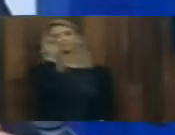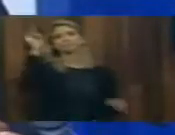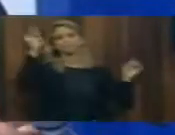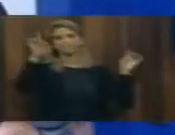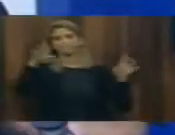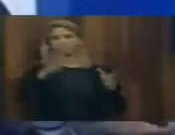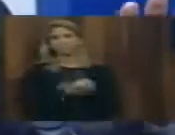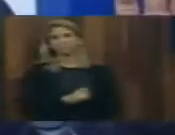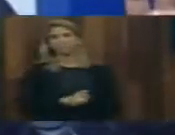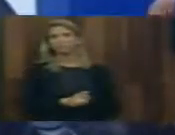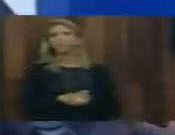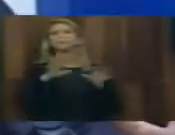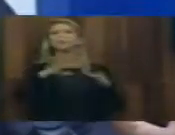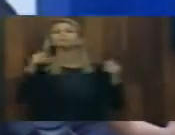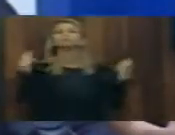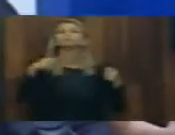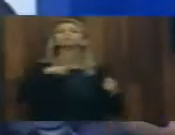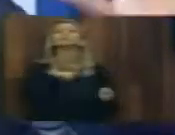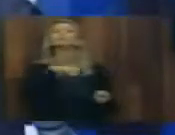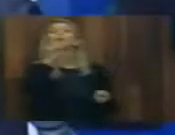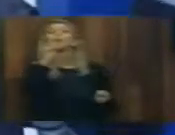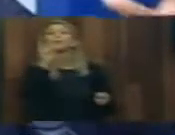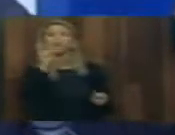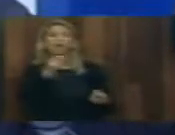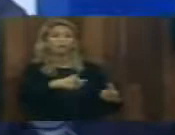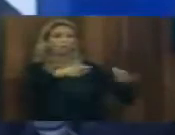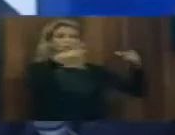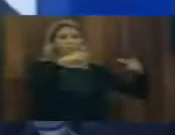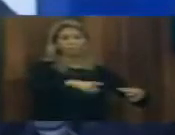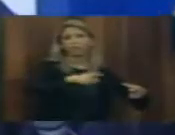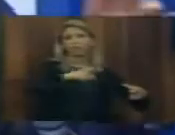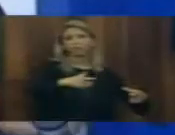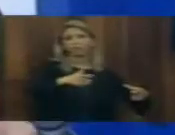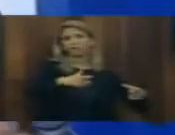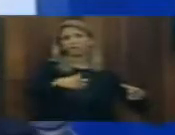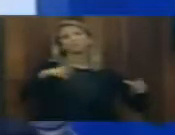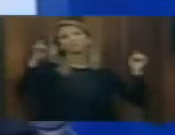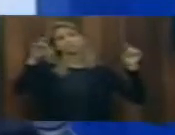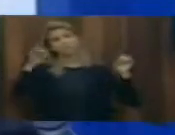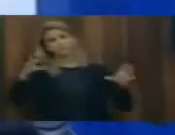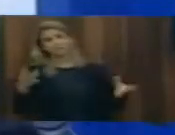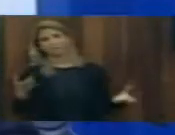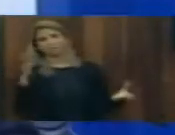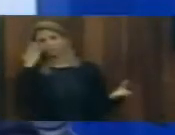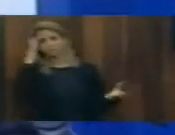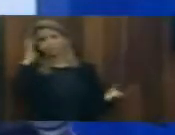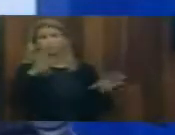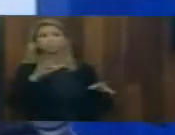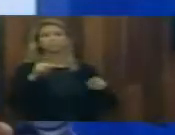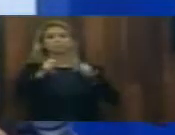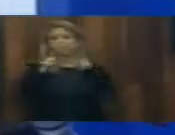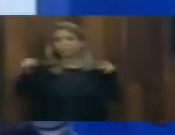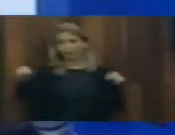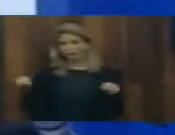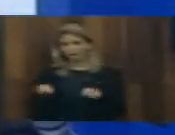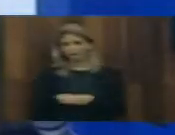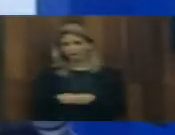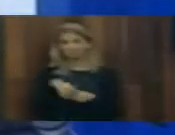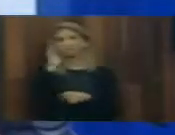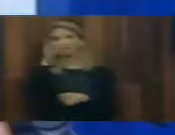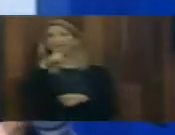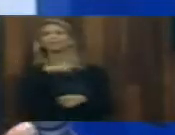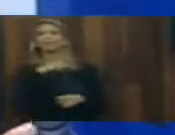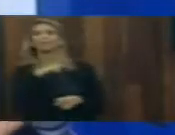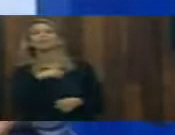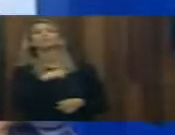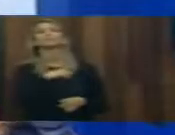cabine blindada se não tem um lugar para colocar. Você não pode colocar dentro da casa de ninguém. E os terrenos lá, eles já foram anexados